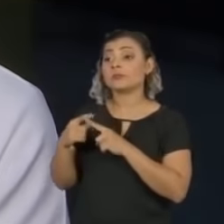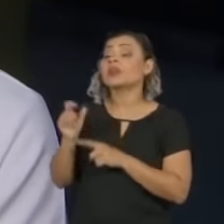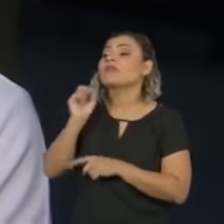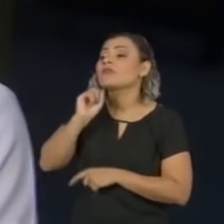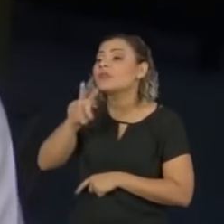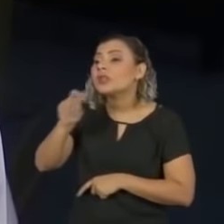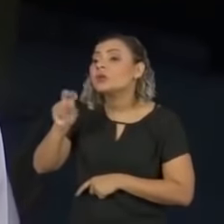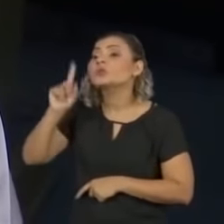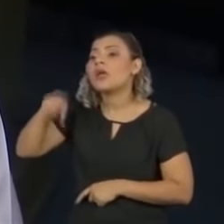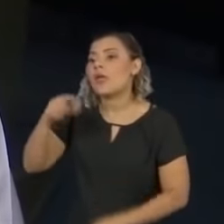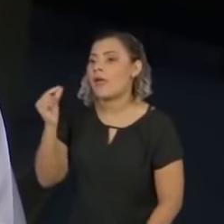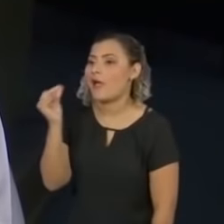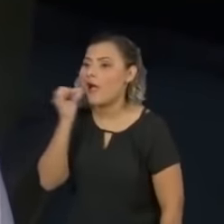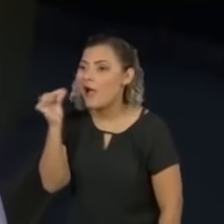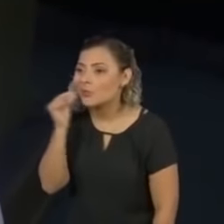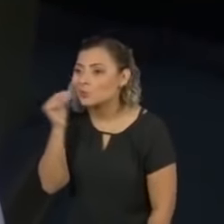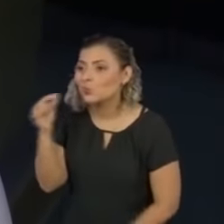são os roedores,